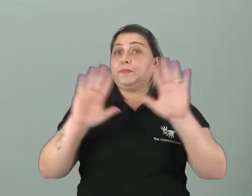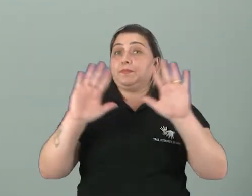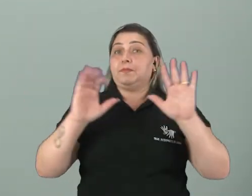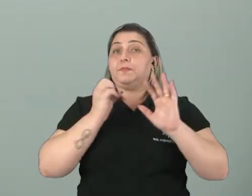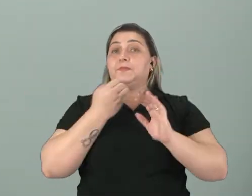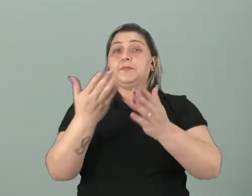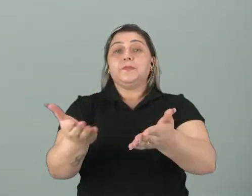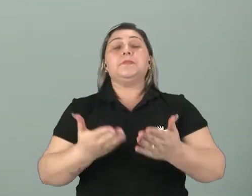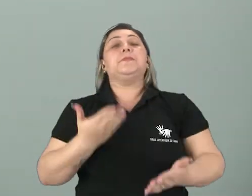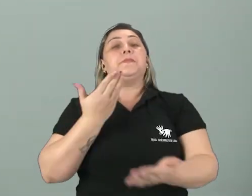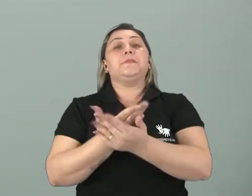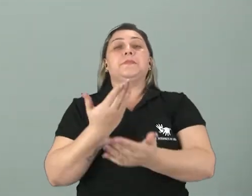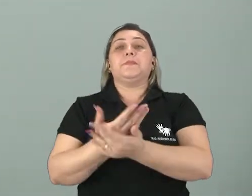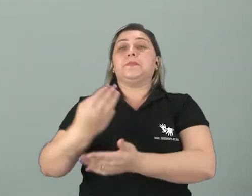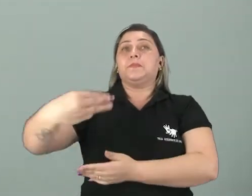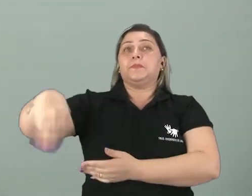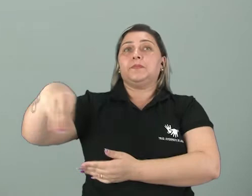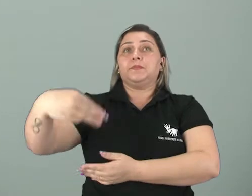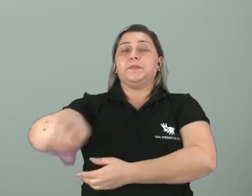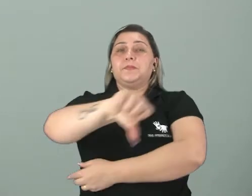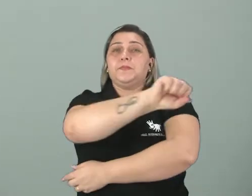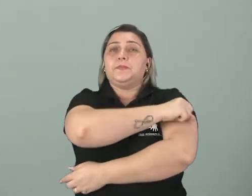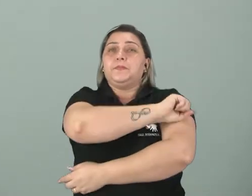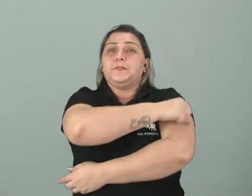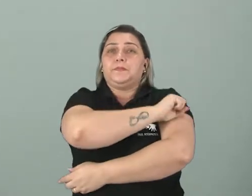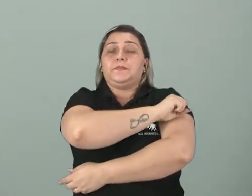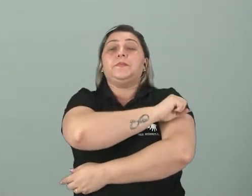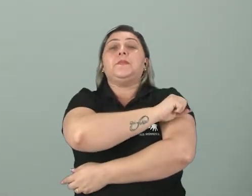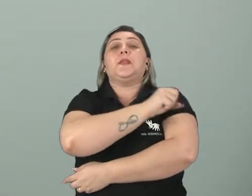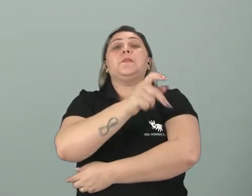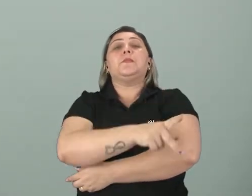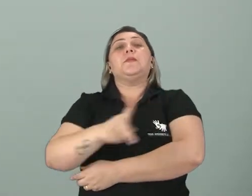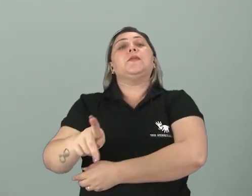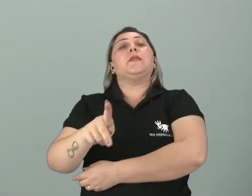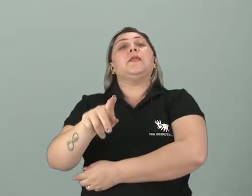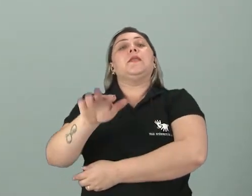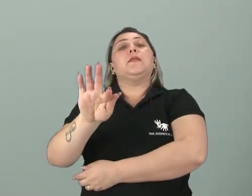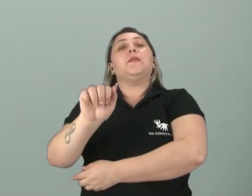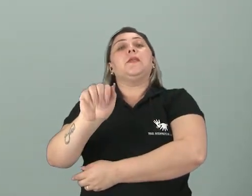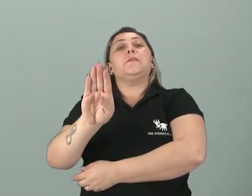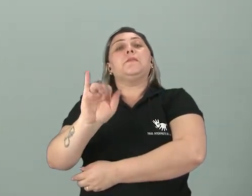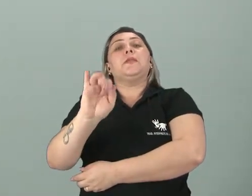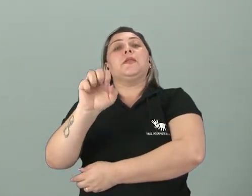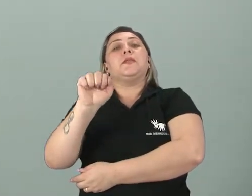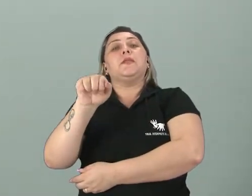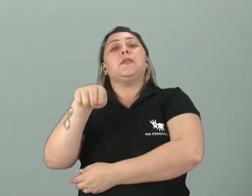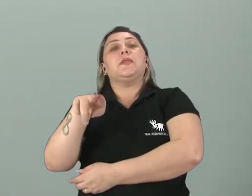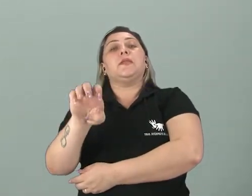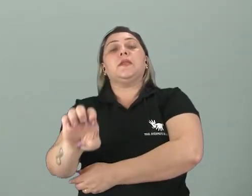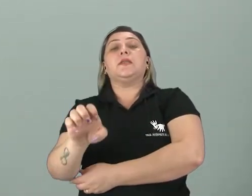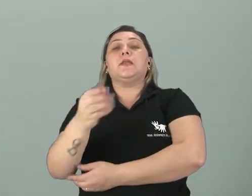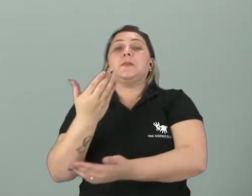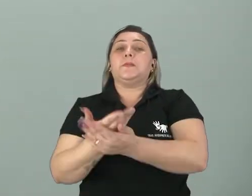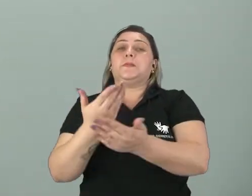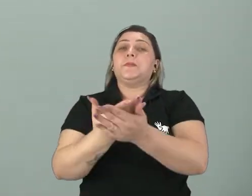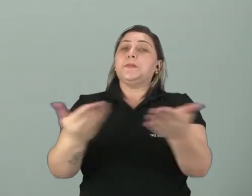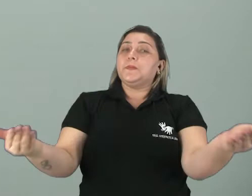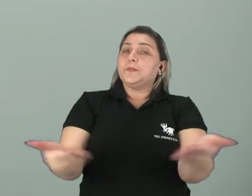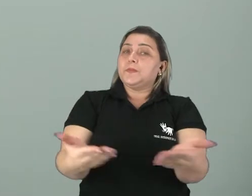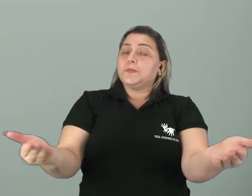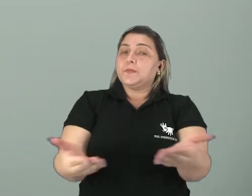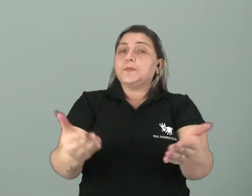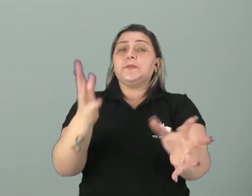Olá, sejam bem-vindos a mais uma aula de matemática do 8º ano. Eu sou a professora Fabiane Farias e na nossa aula de hoje vamos falar